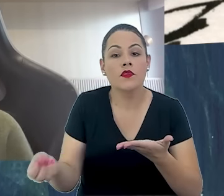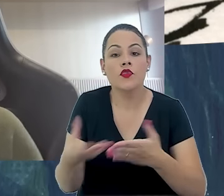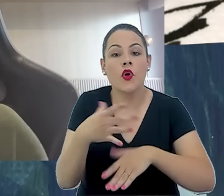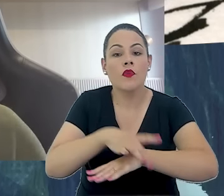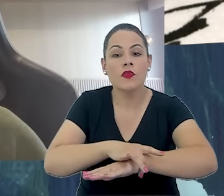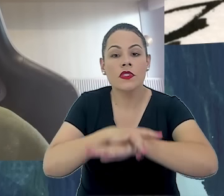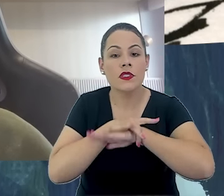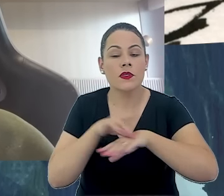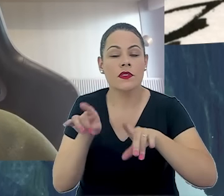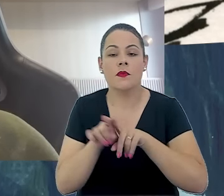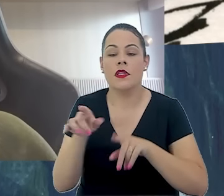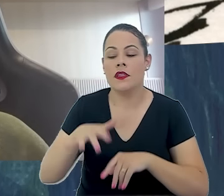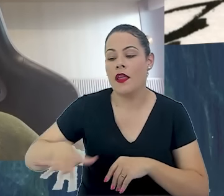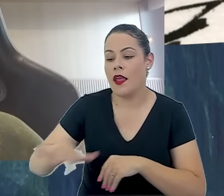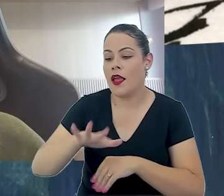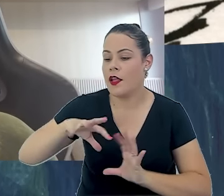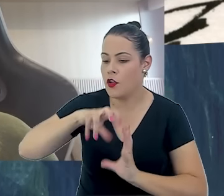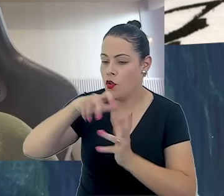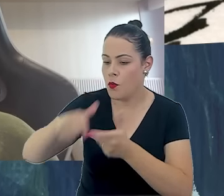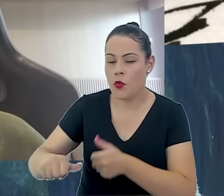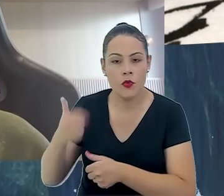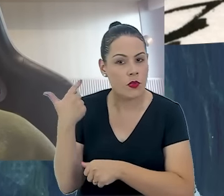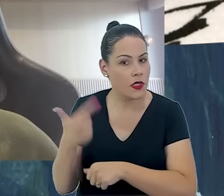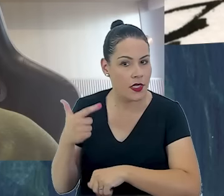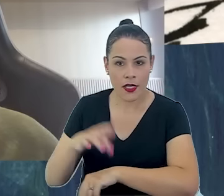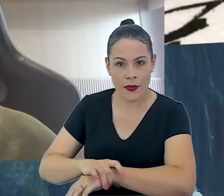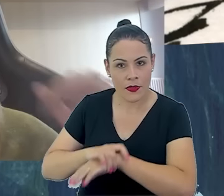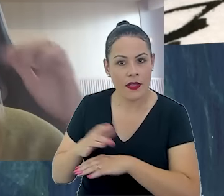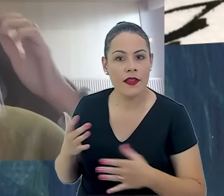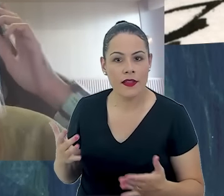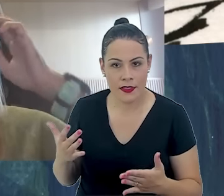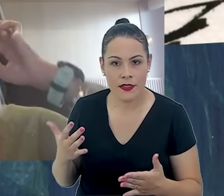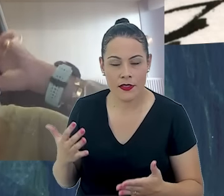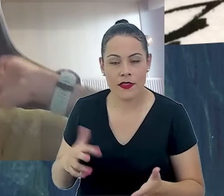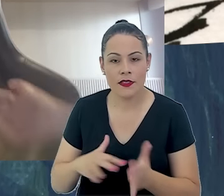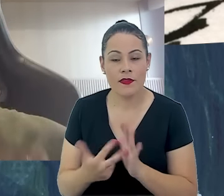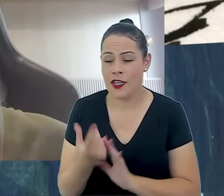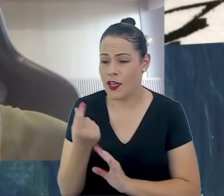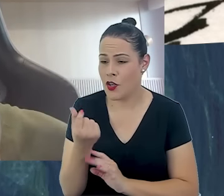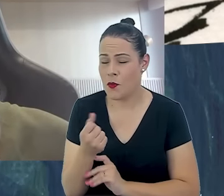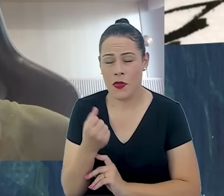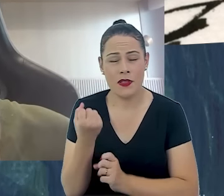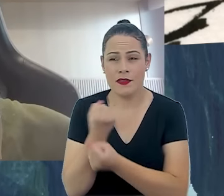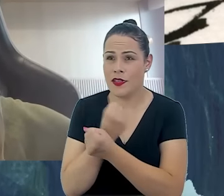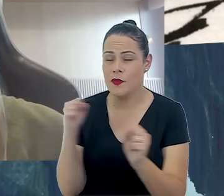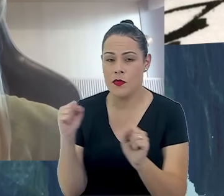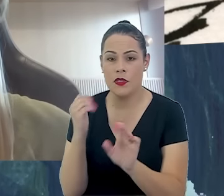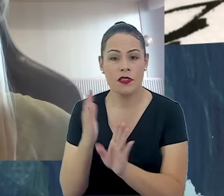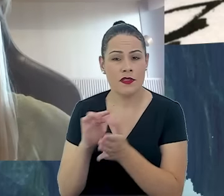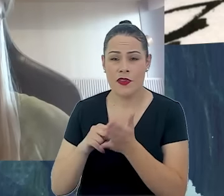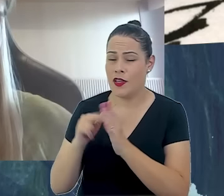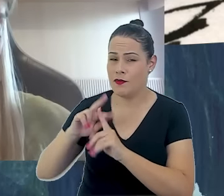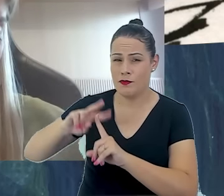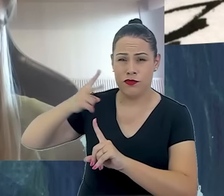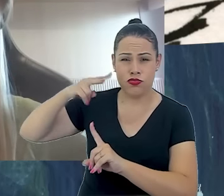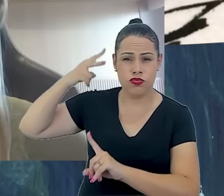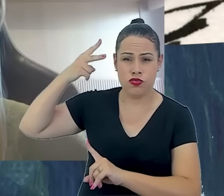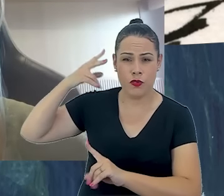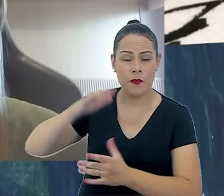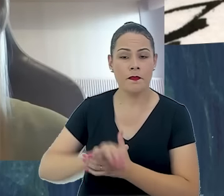novos seguros. Existem zonas no mundo que não são mais seguradas, onde o preço do seguro não existe mais, é